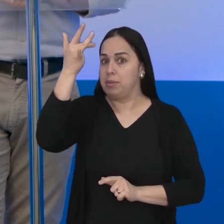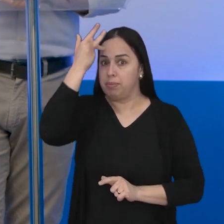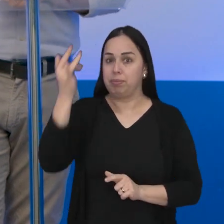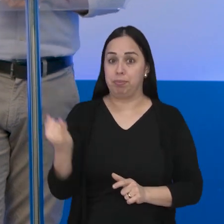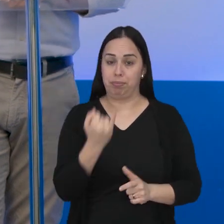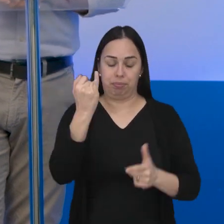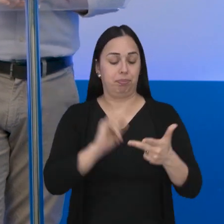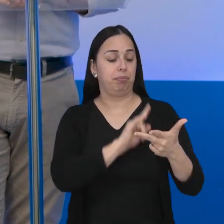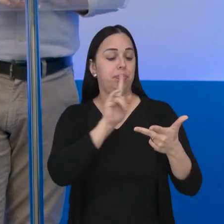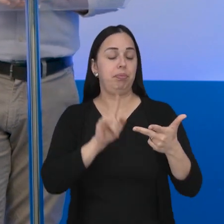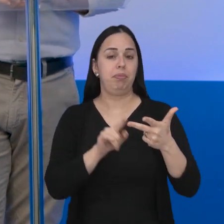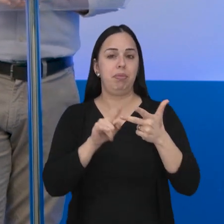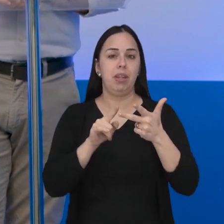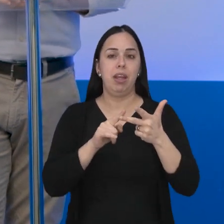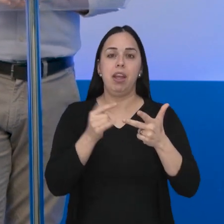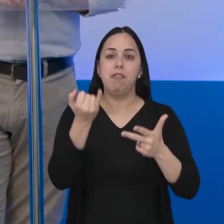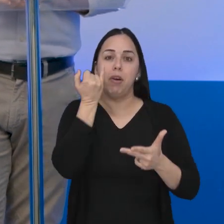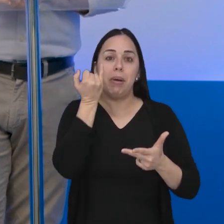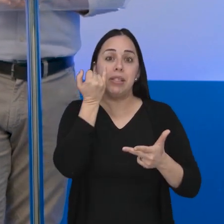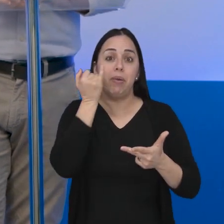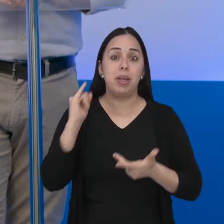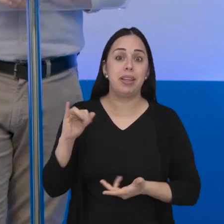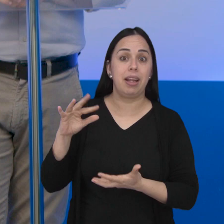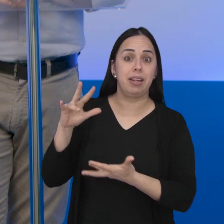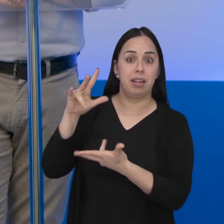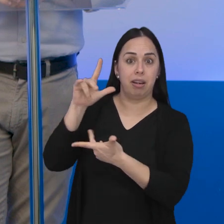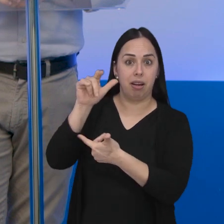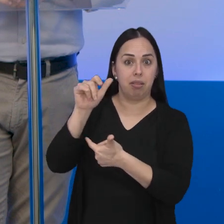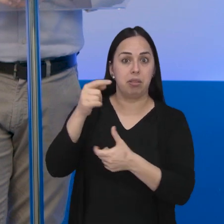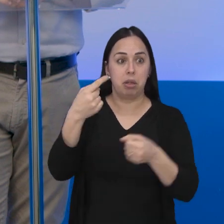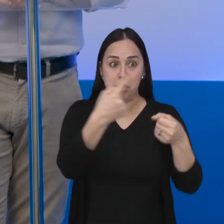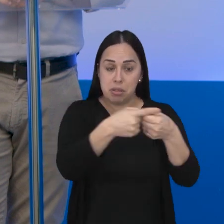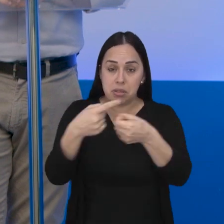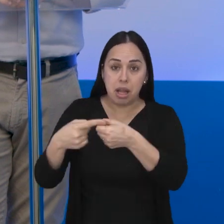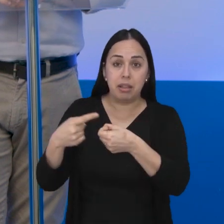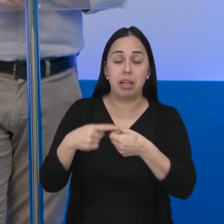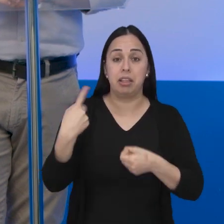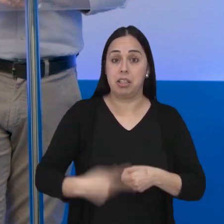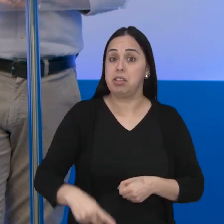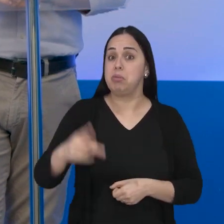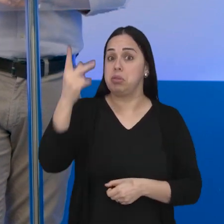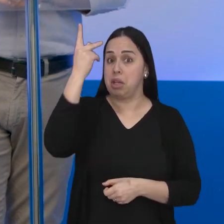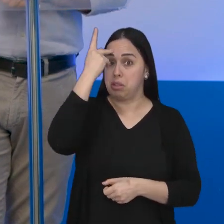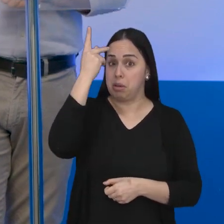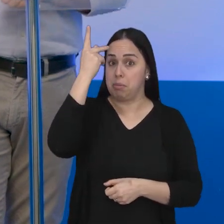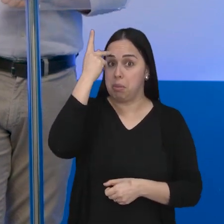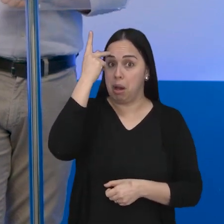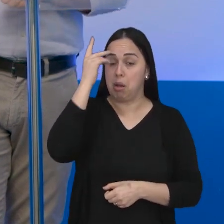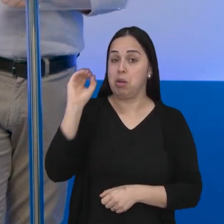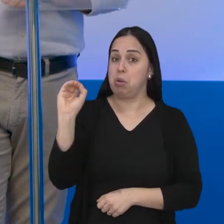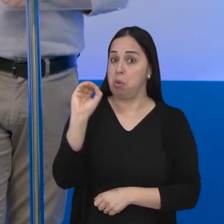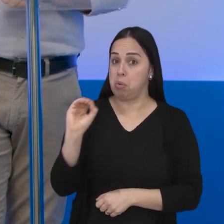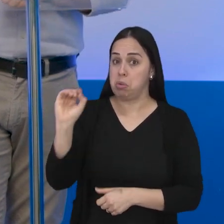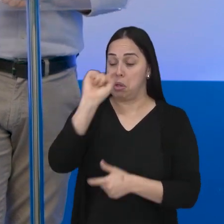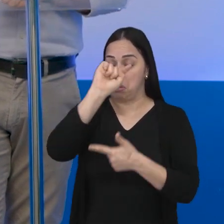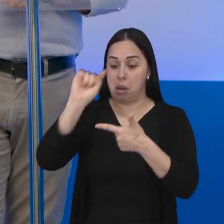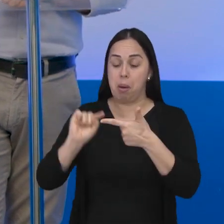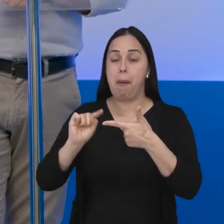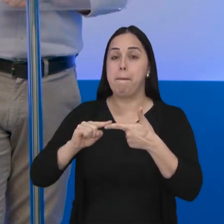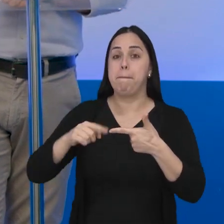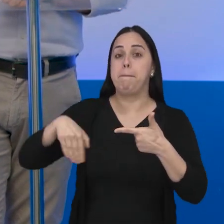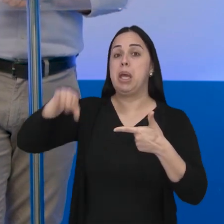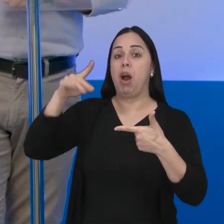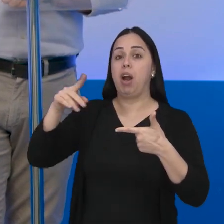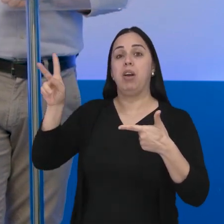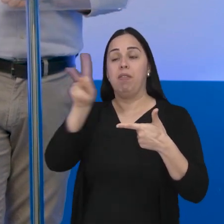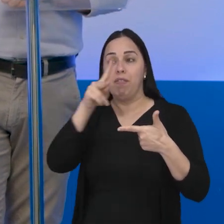trabalho. Relatório internacional coloca algumas cidades de São Paulo em alerta sobre os níveis de poluição. Osasco é a segunda mais poluída